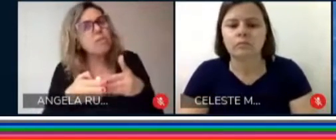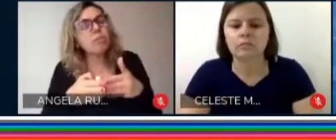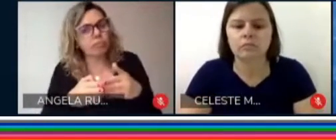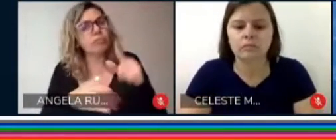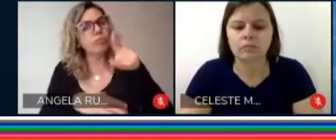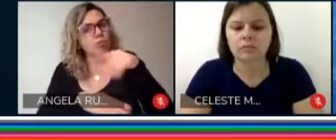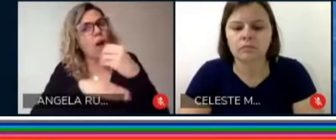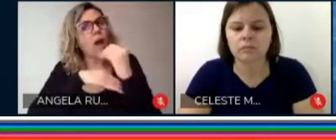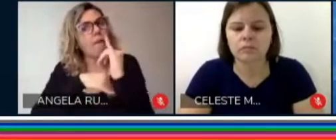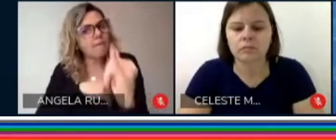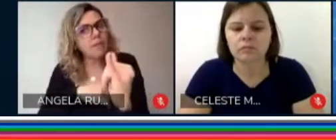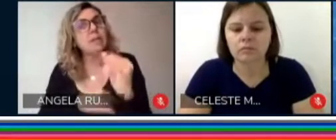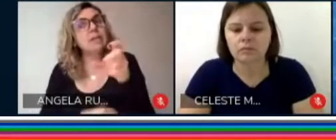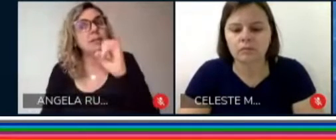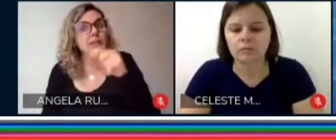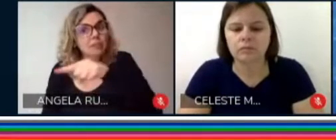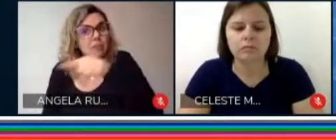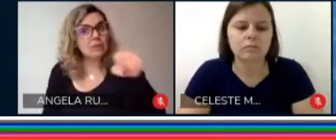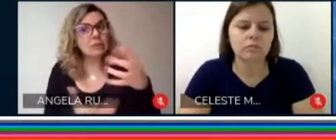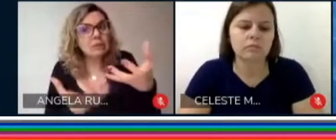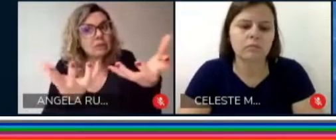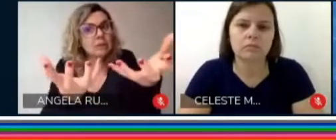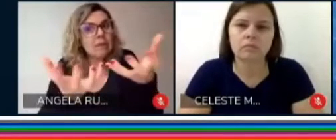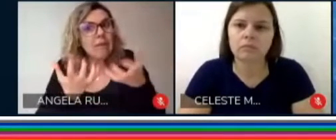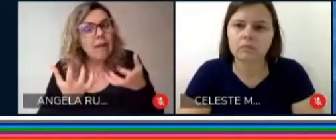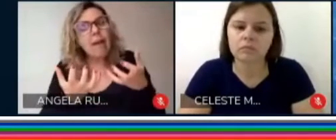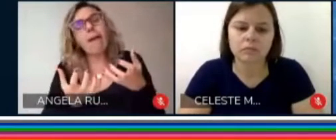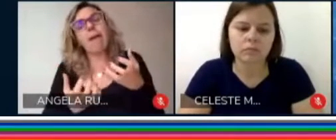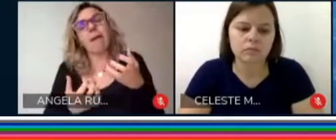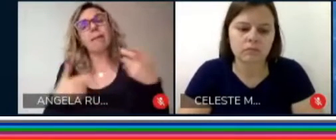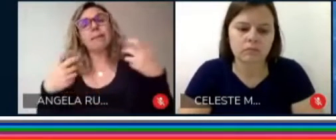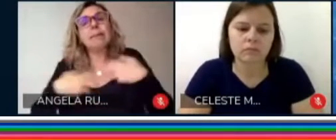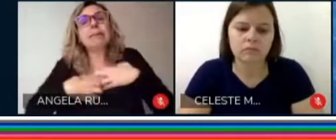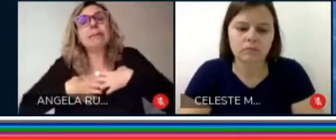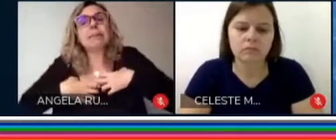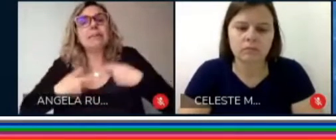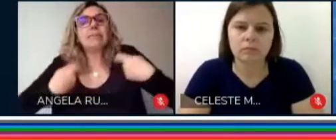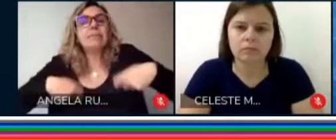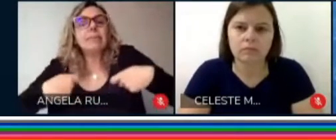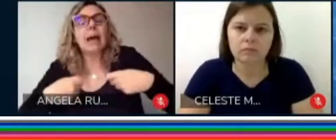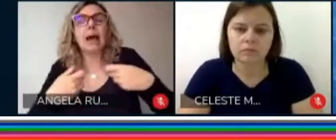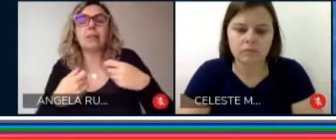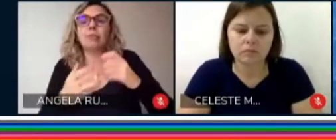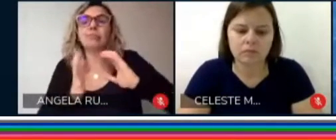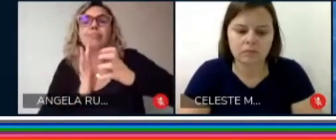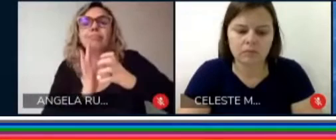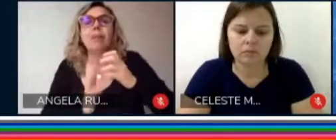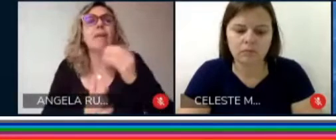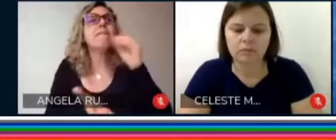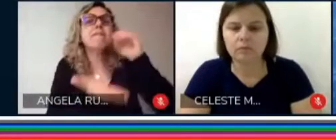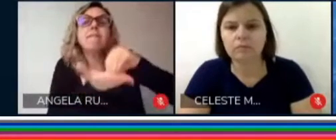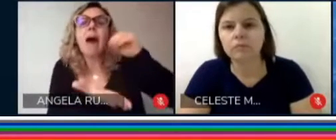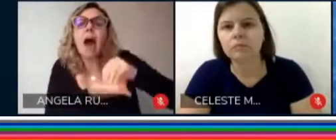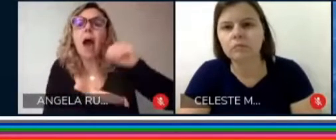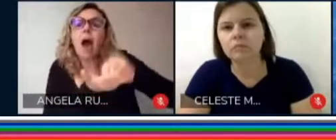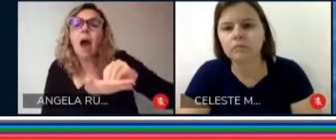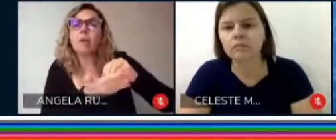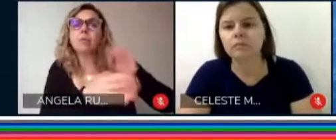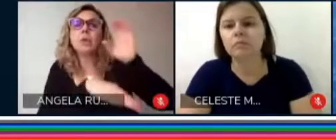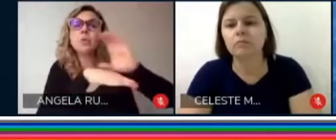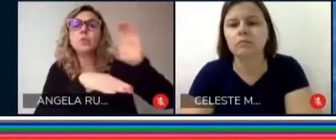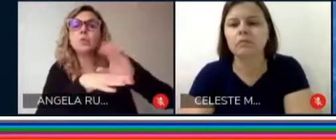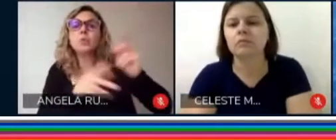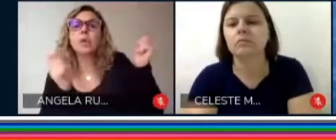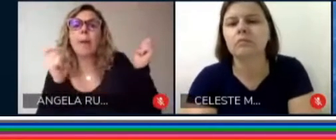que, caso vocês desejem, sintam necessidade de alguma base de dados que não está com